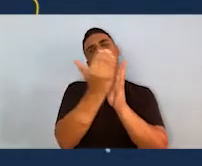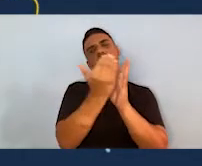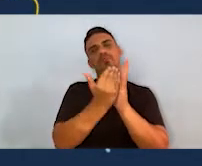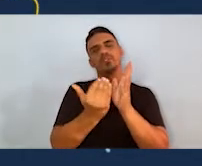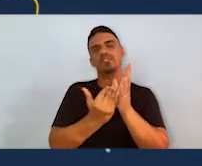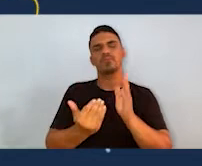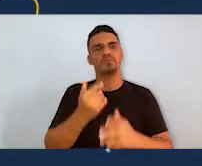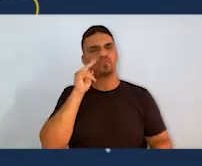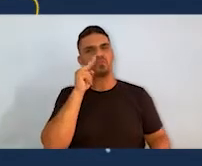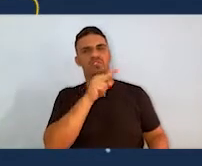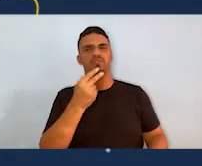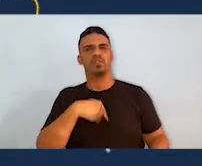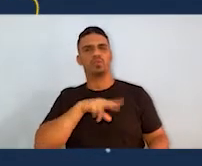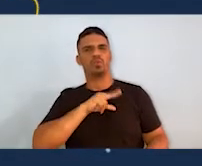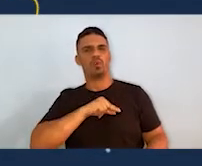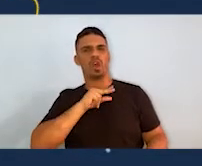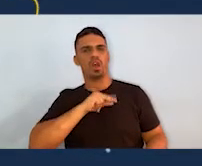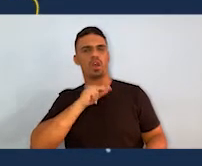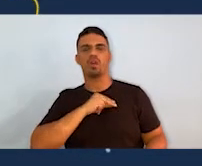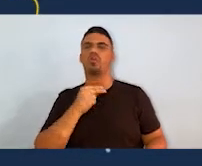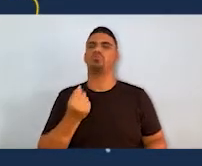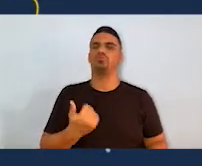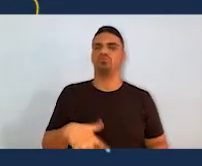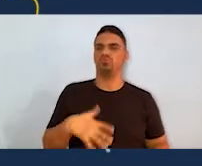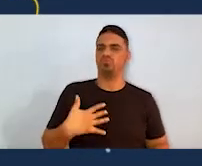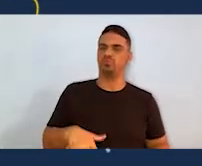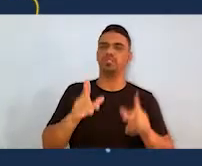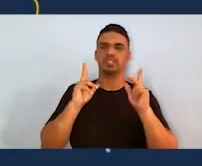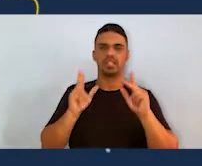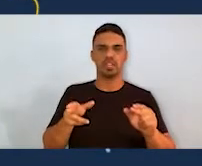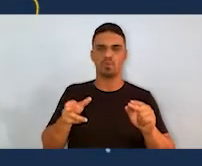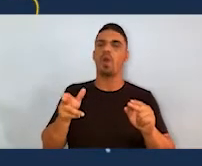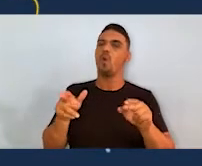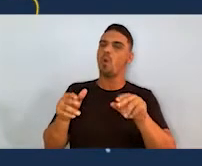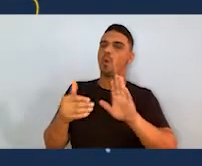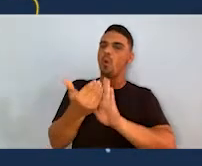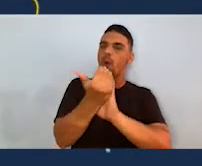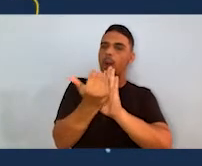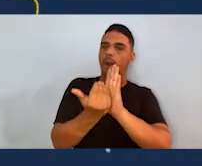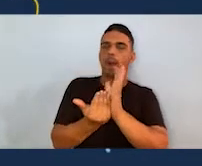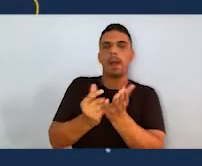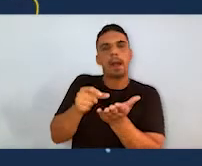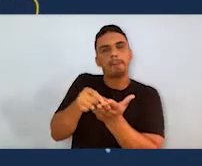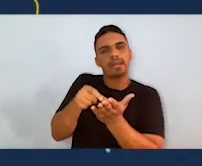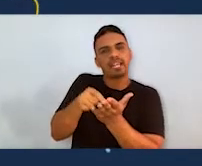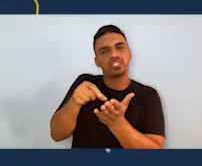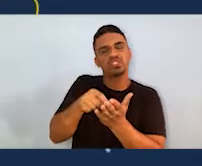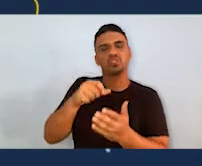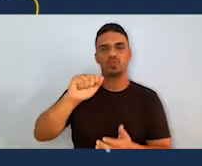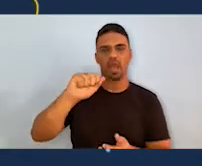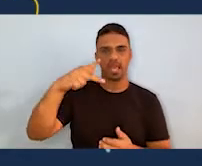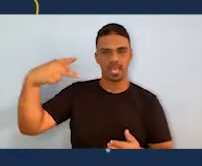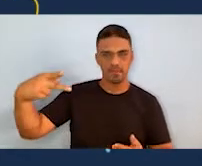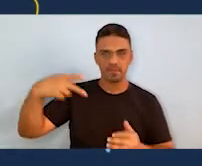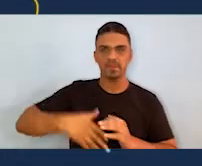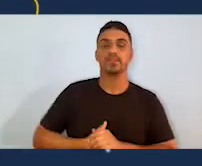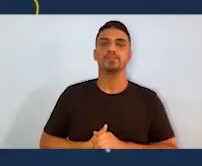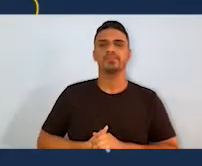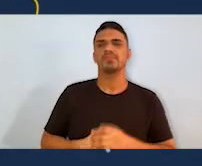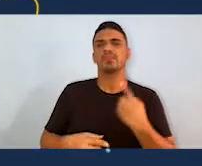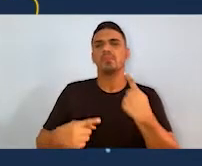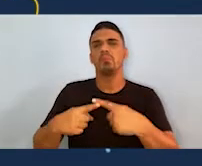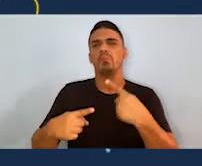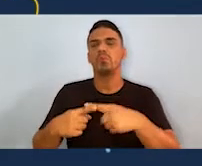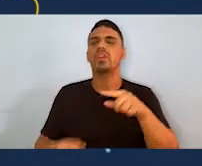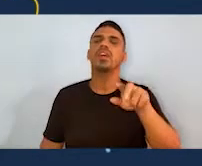usando o Paint novo e falo, nossa, isso aqui tá quase um Photoshop, então, bem legal. A parte de aplicação de pixel art. Por que a gente